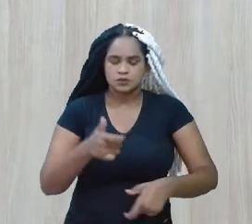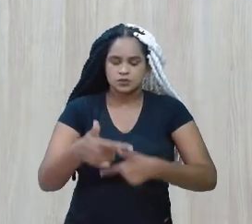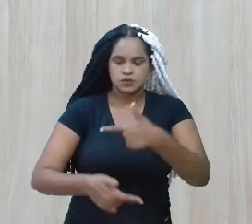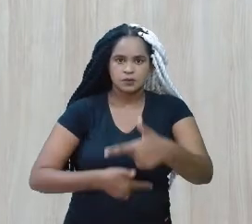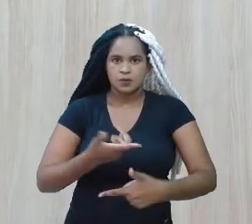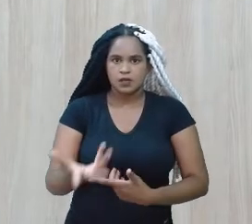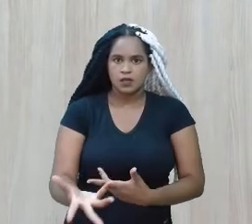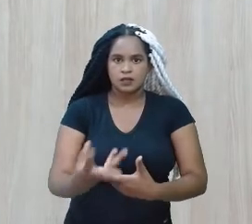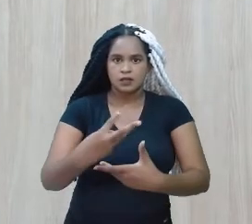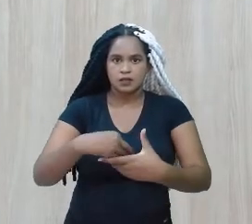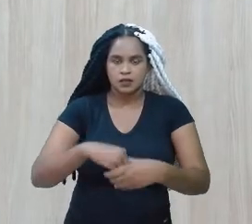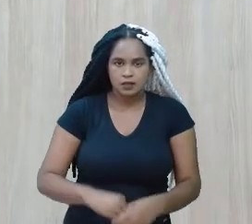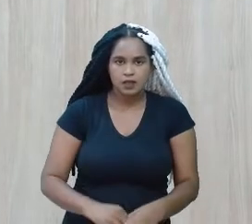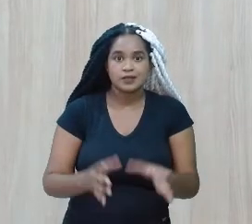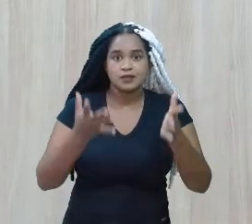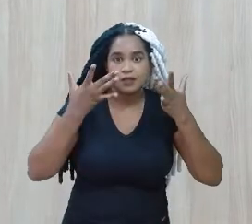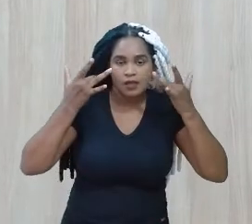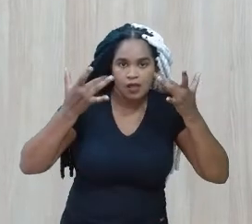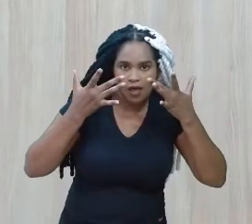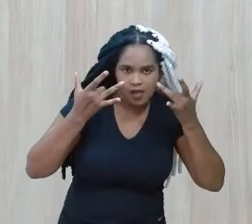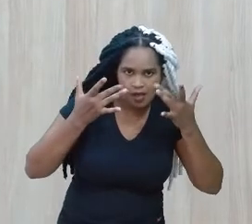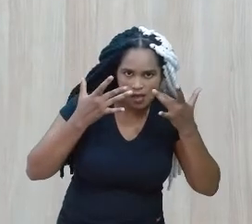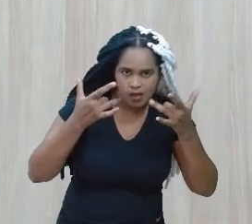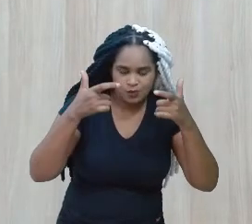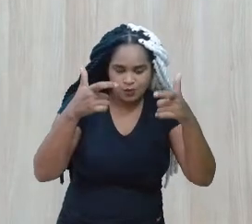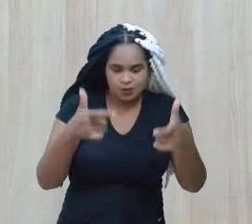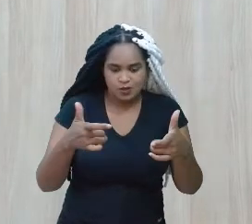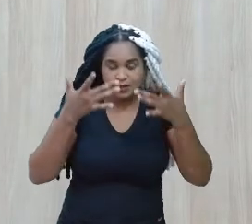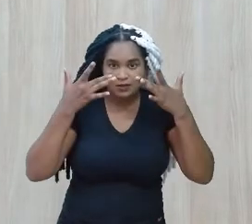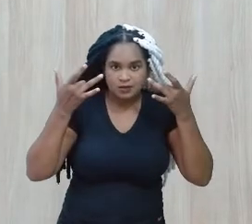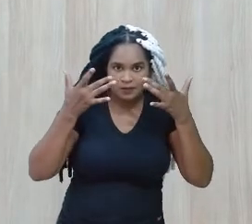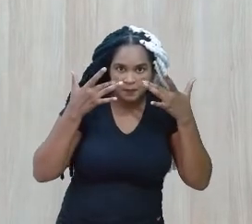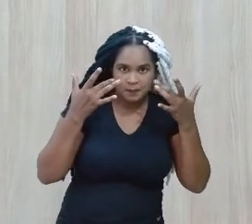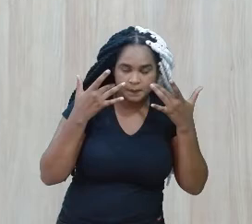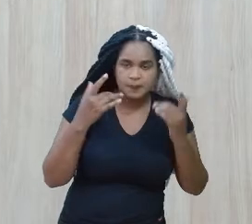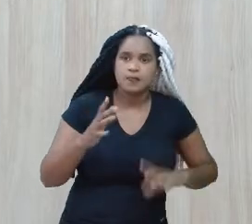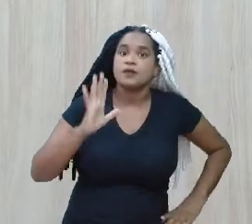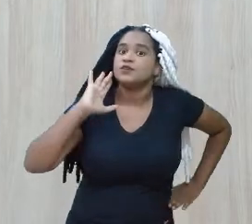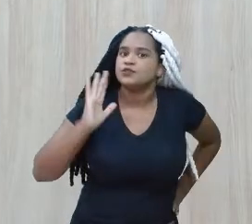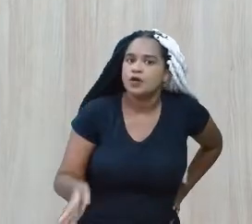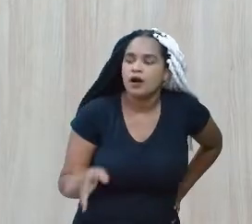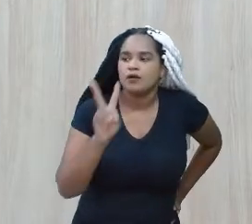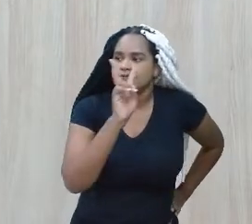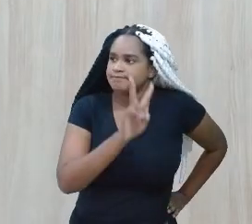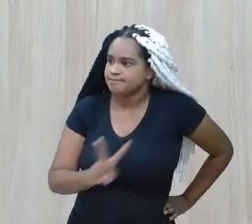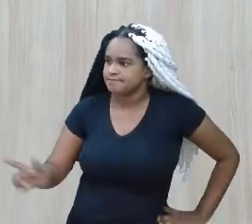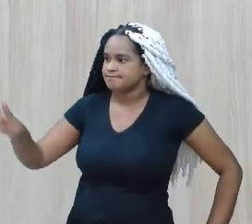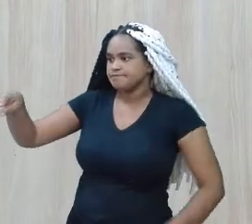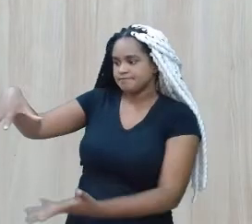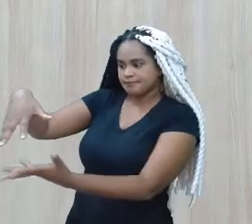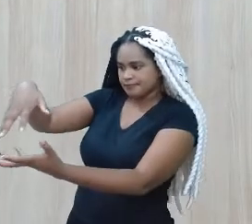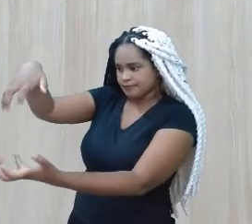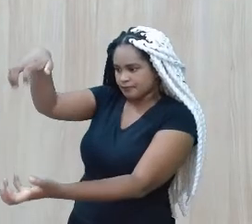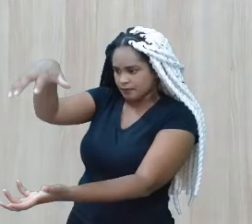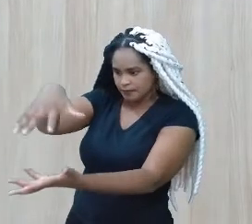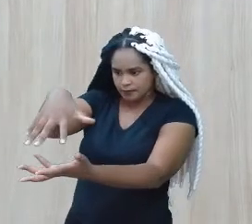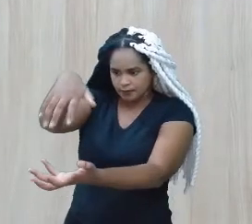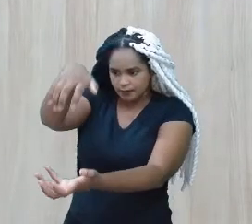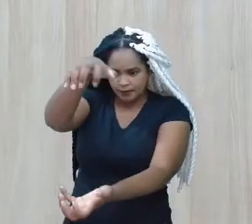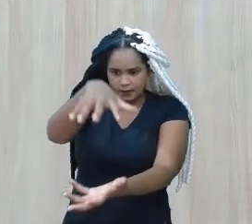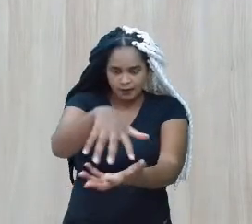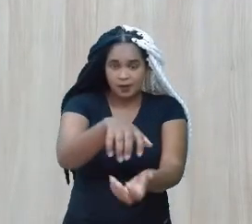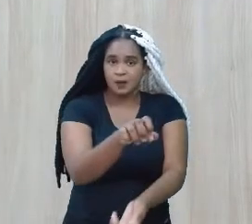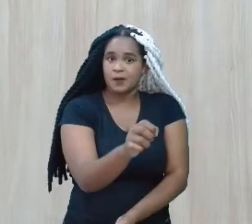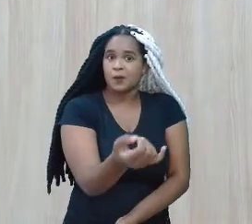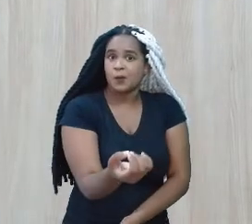trabalhavam ali, que houve, de certa forma, algumas aparições, não é? Alguém ou cheio dos